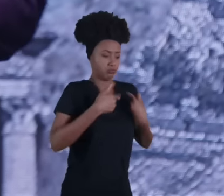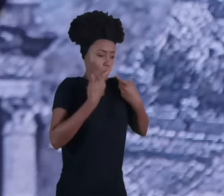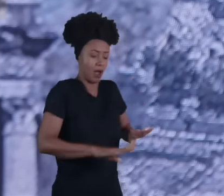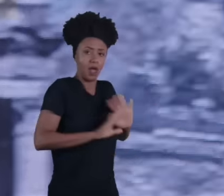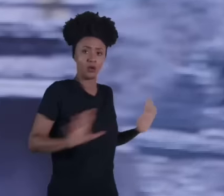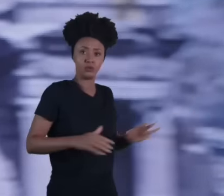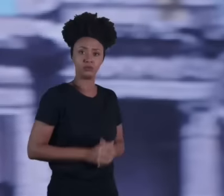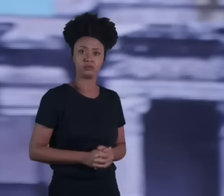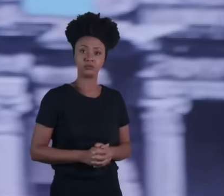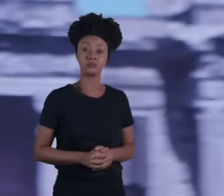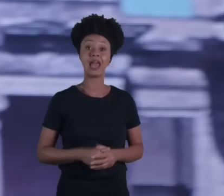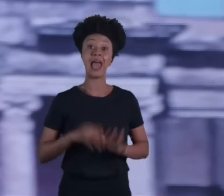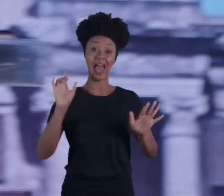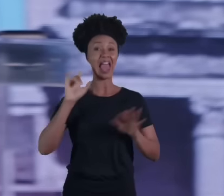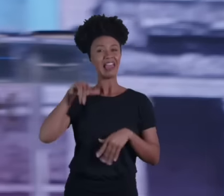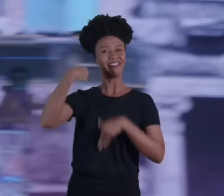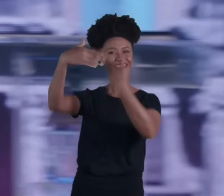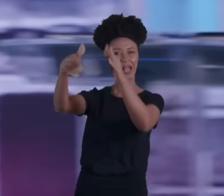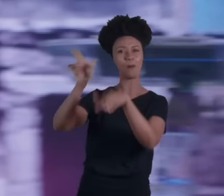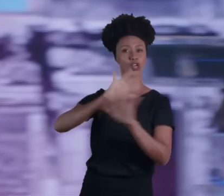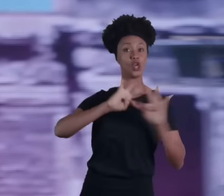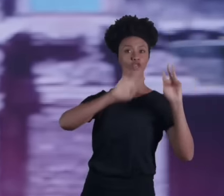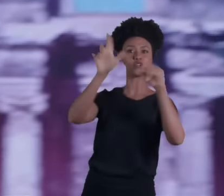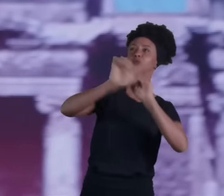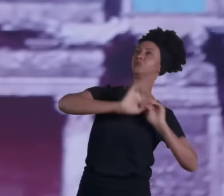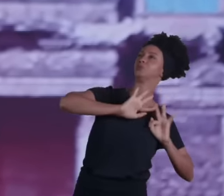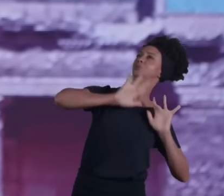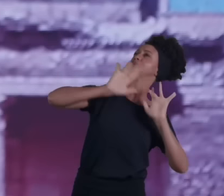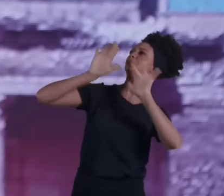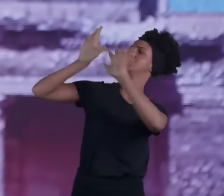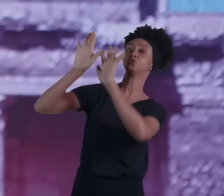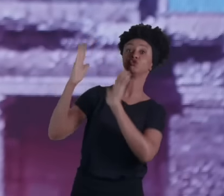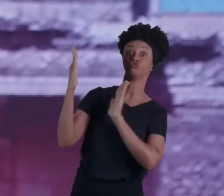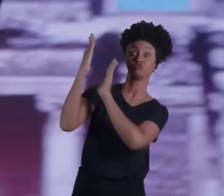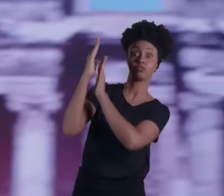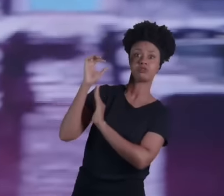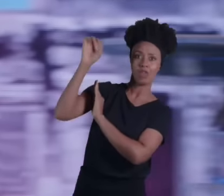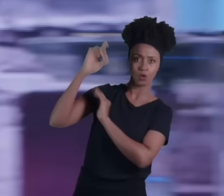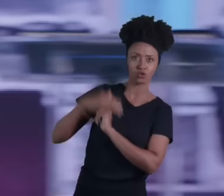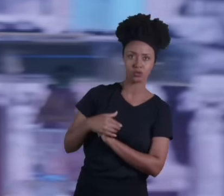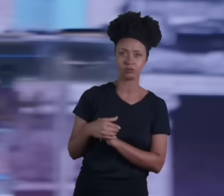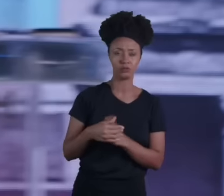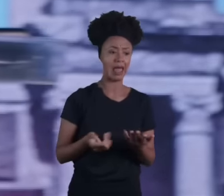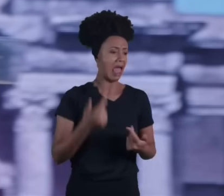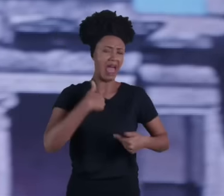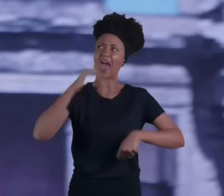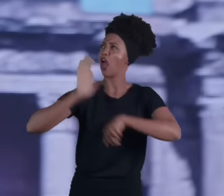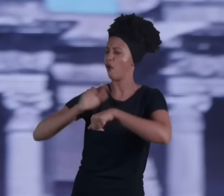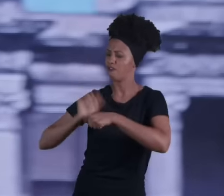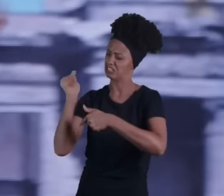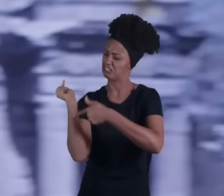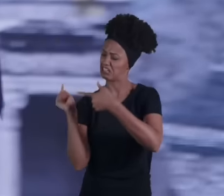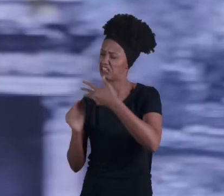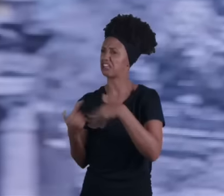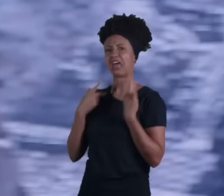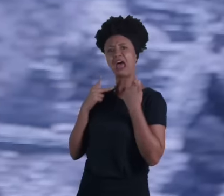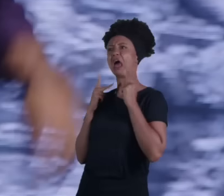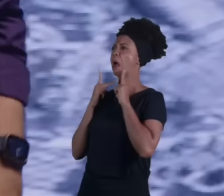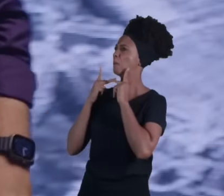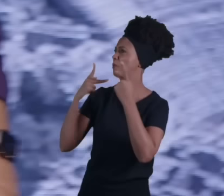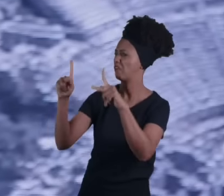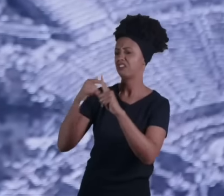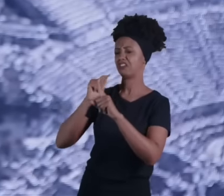Muitos vão dizer naquele dia: Senhor, em teu nome fizemos isso, expulsamos demônios, profetizamos, e eu direi: apartai-vos de mim, vós